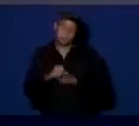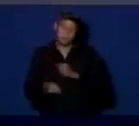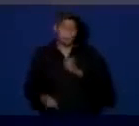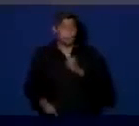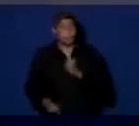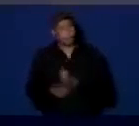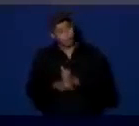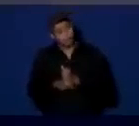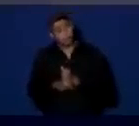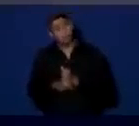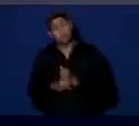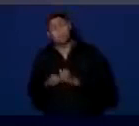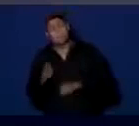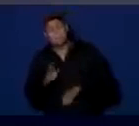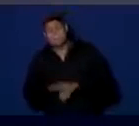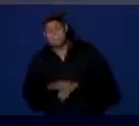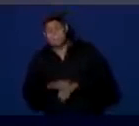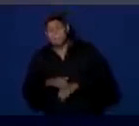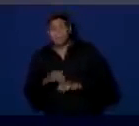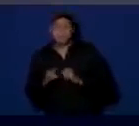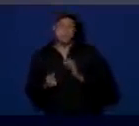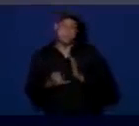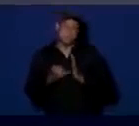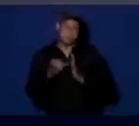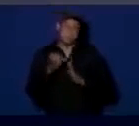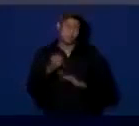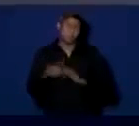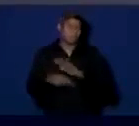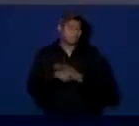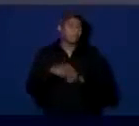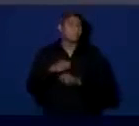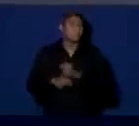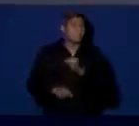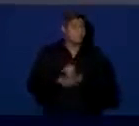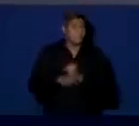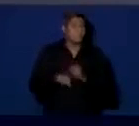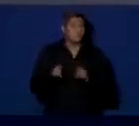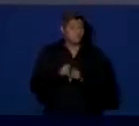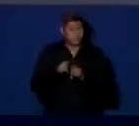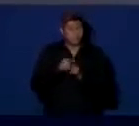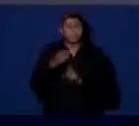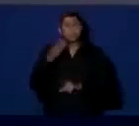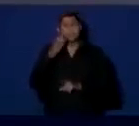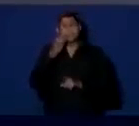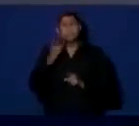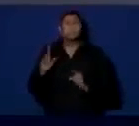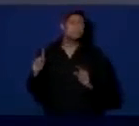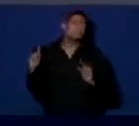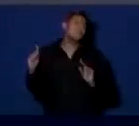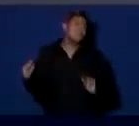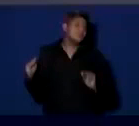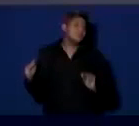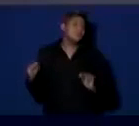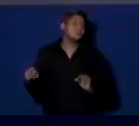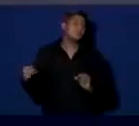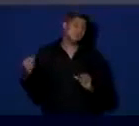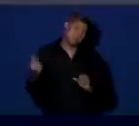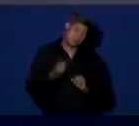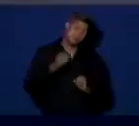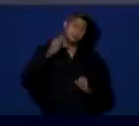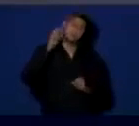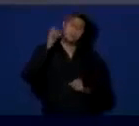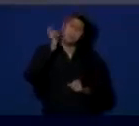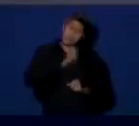ano, mais inflação durante todos os anos, né, inclusive os da Dilma, sendo que a gente já